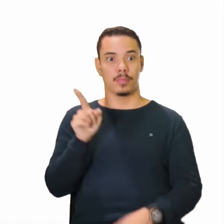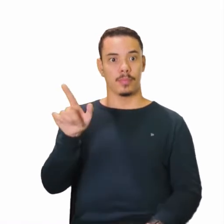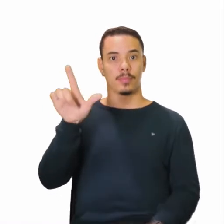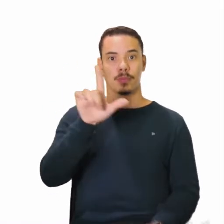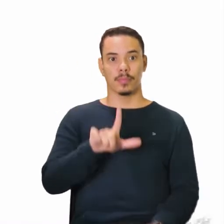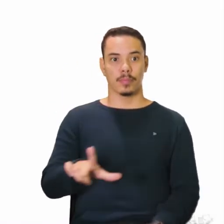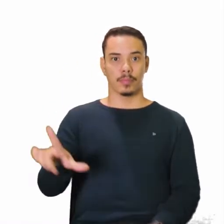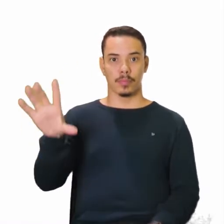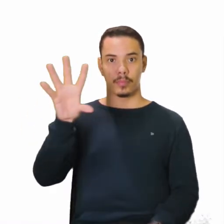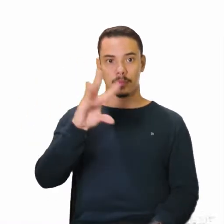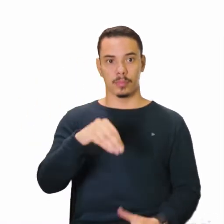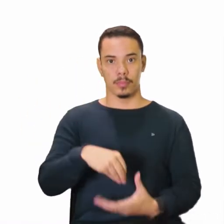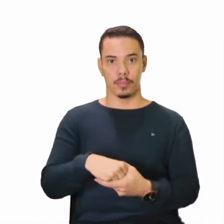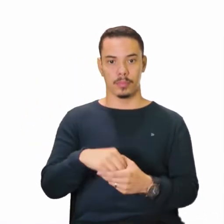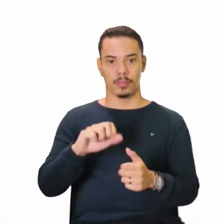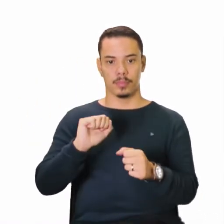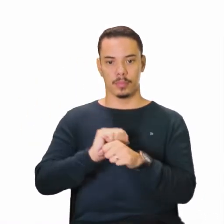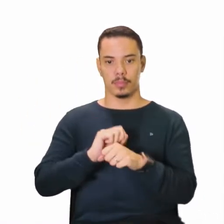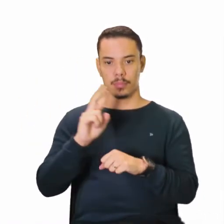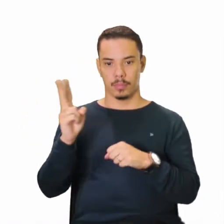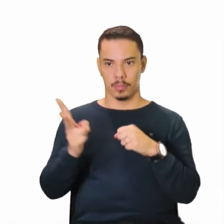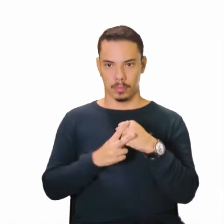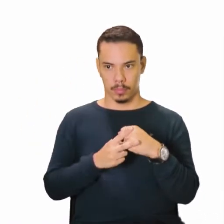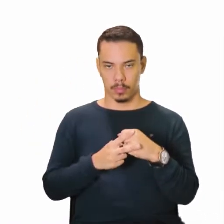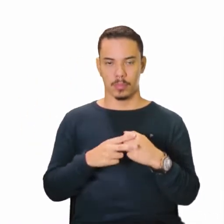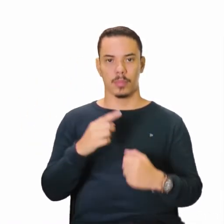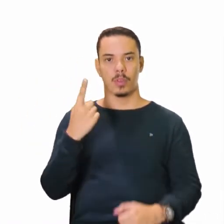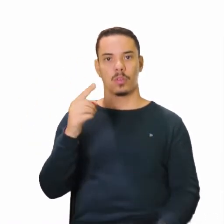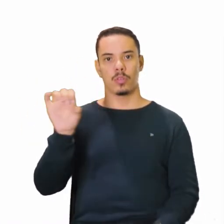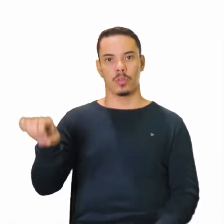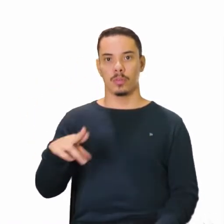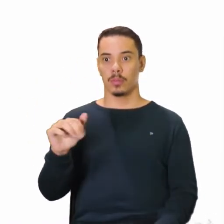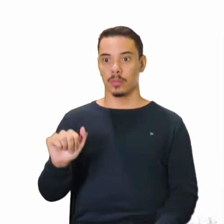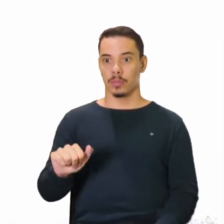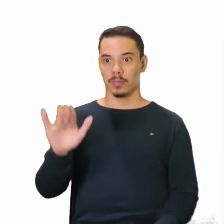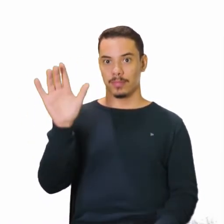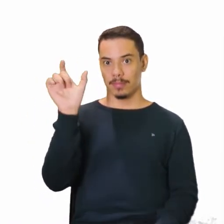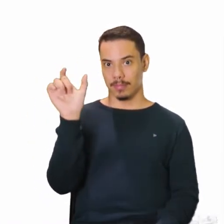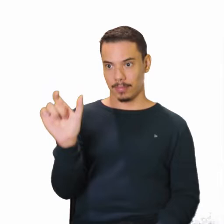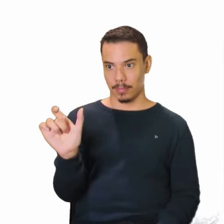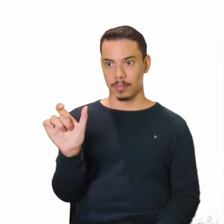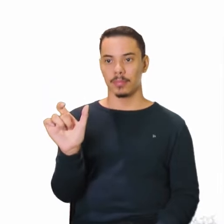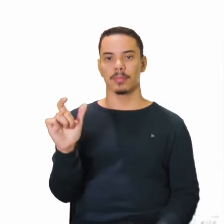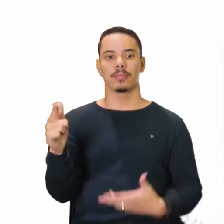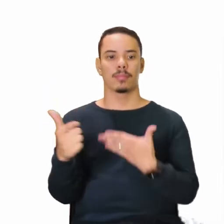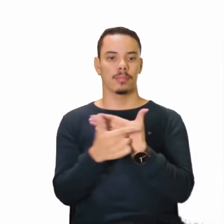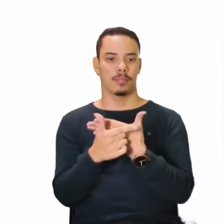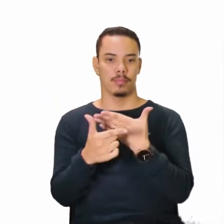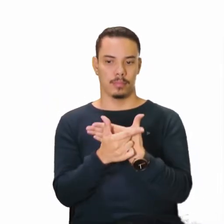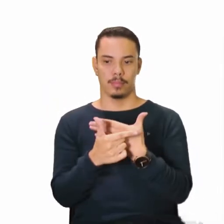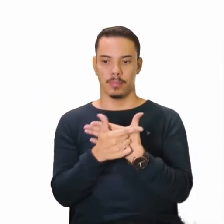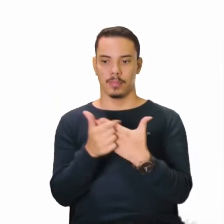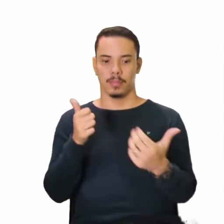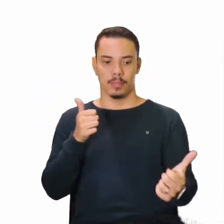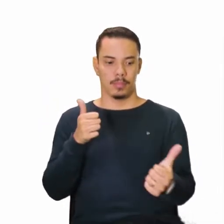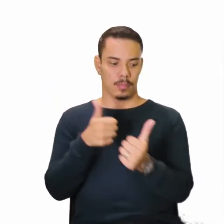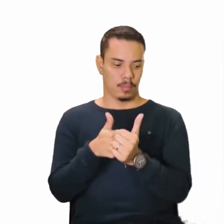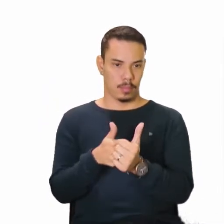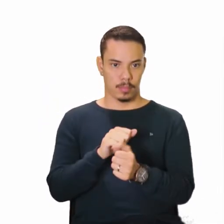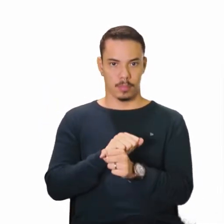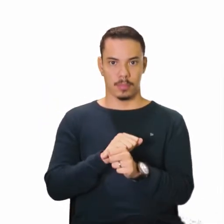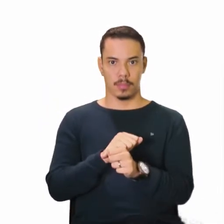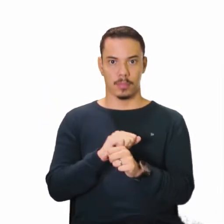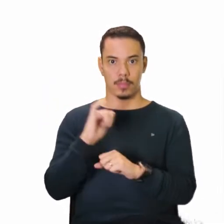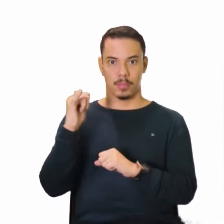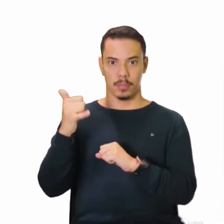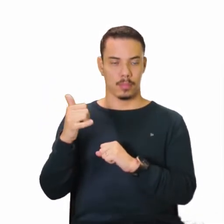Locução adverbial, conjunto de uma ou mais palavras que vai exercer a função de